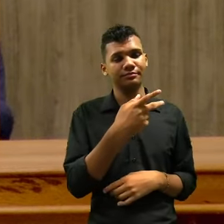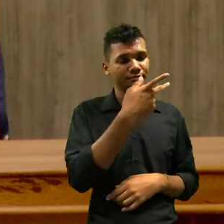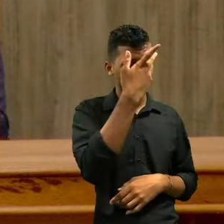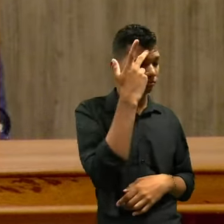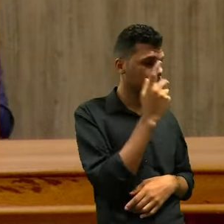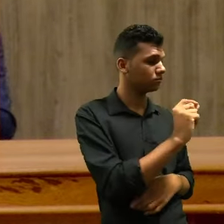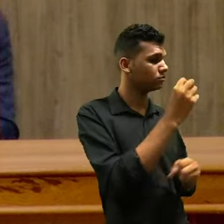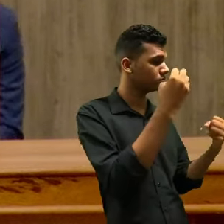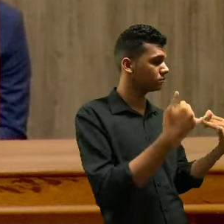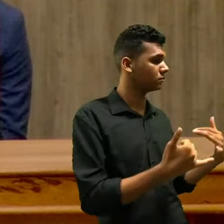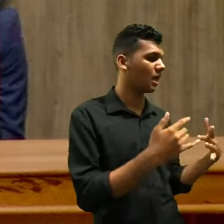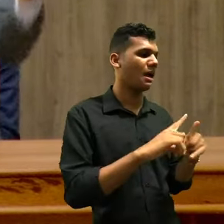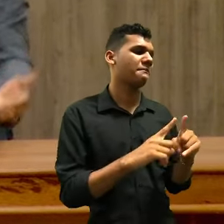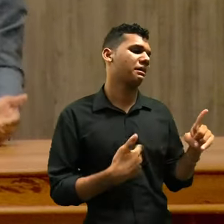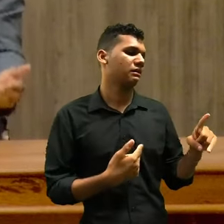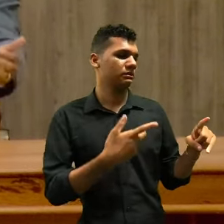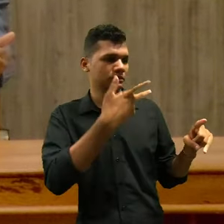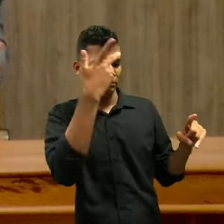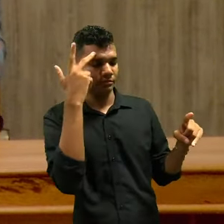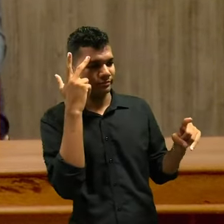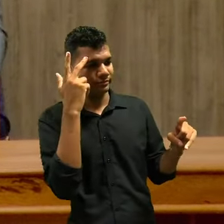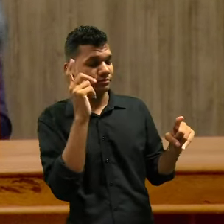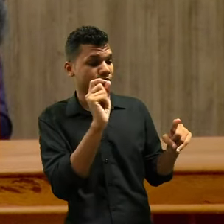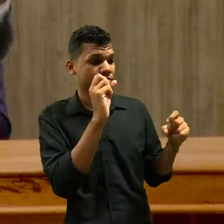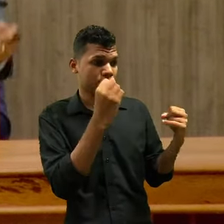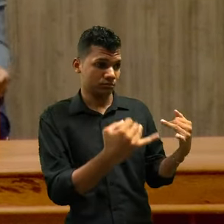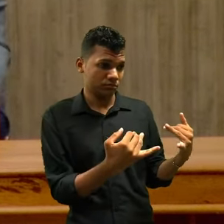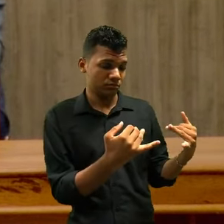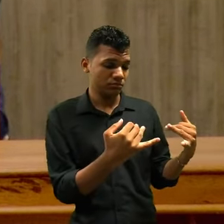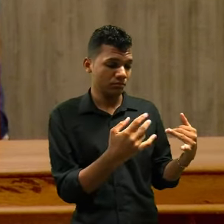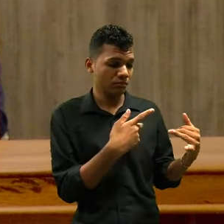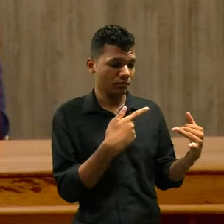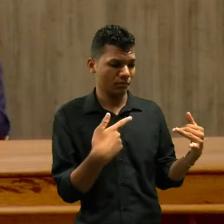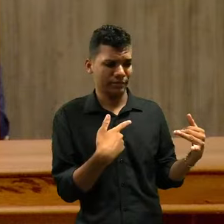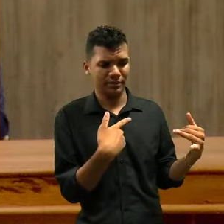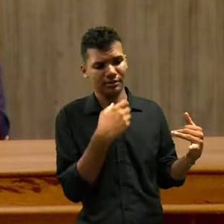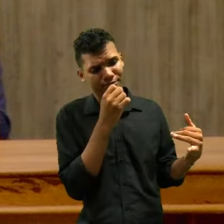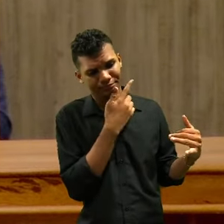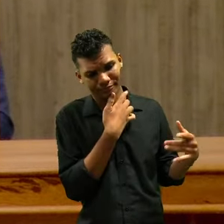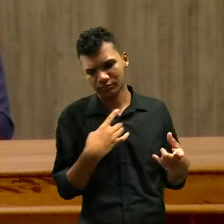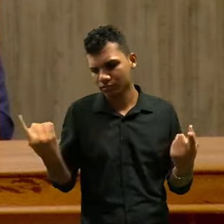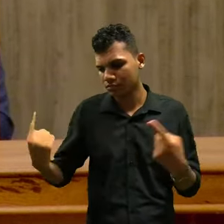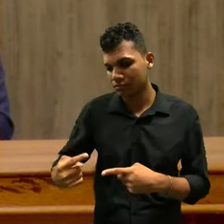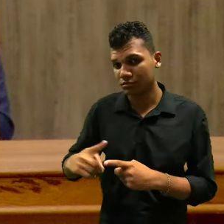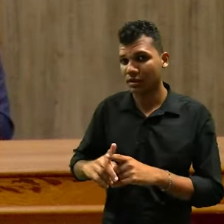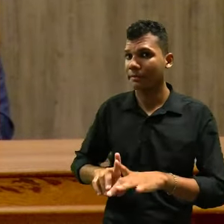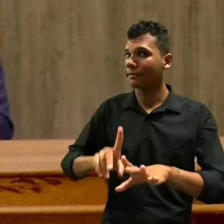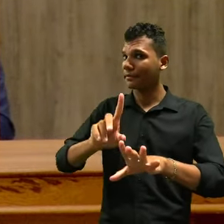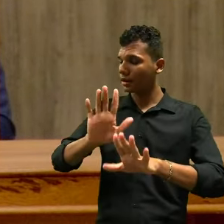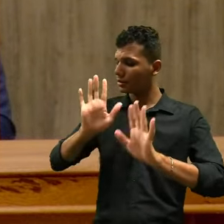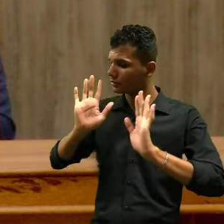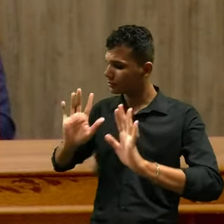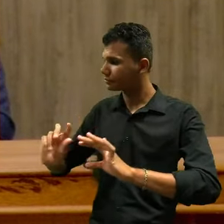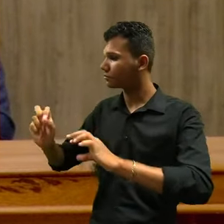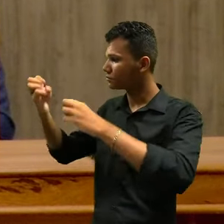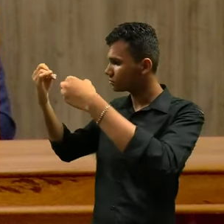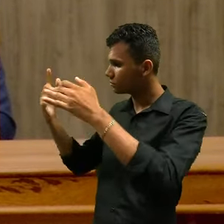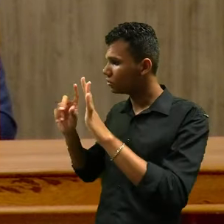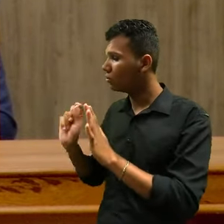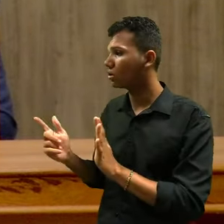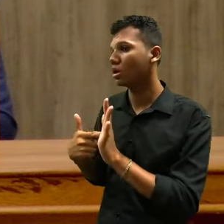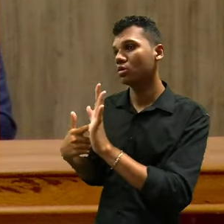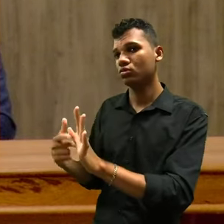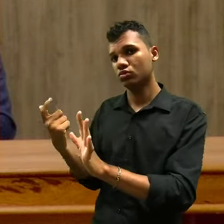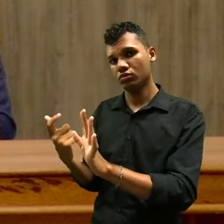olha tem irmão que manda pular tem irmão aí tem irmão que diz assim pastor Z eu é contra não eu vou te mostrar o que que eu sou contra Quais são as três coisas